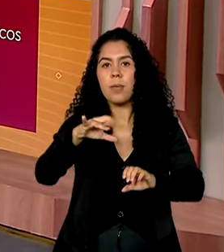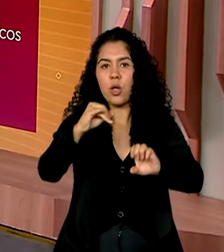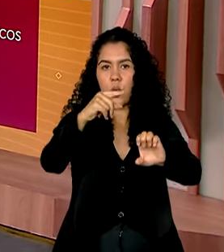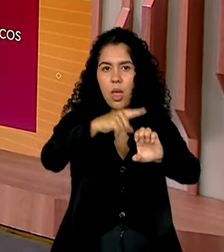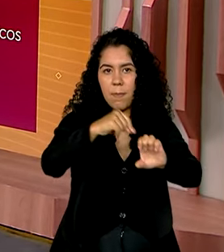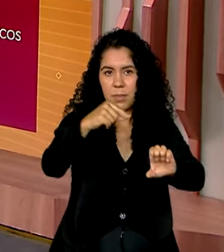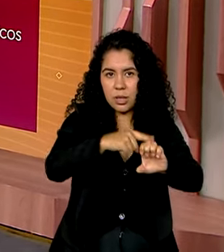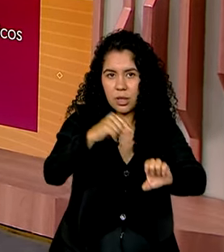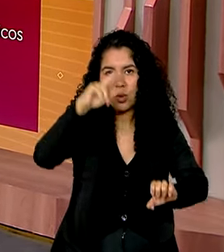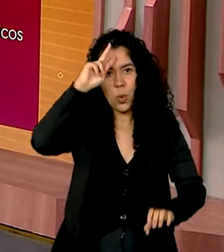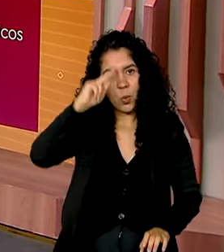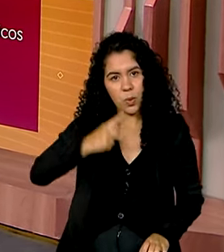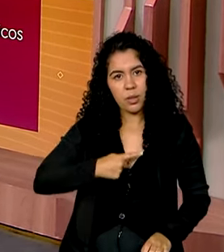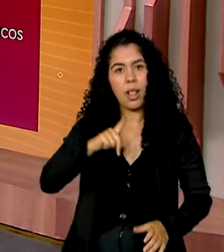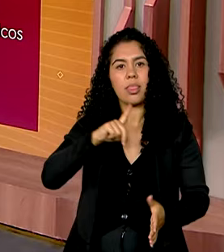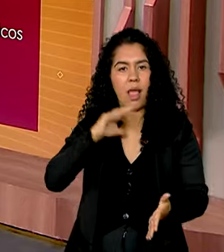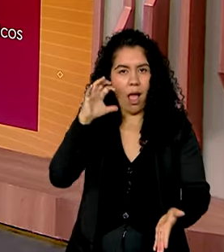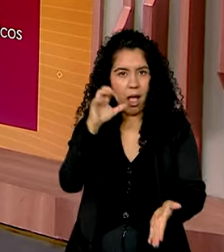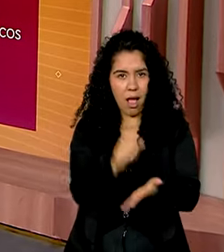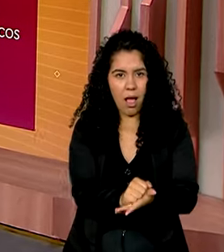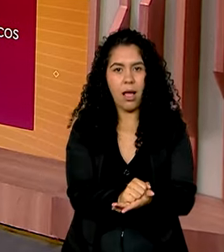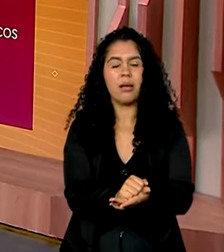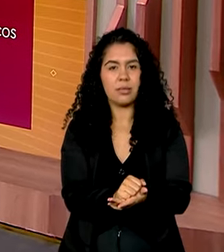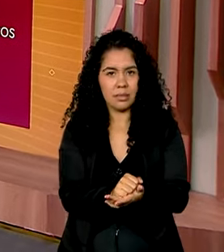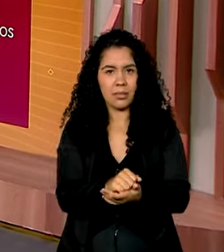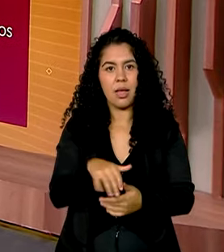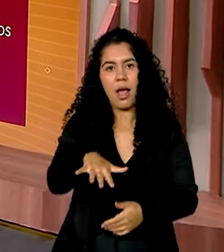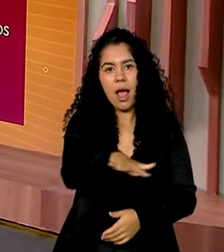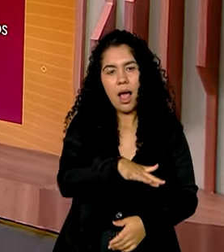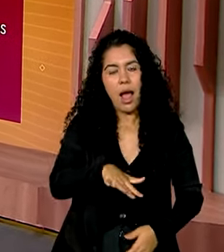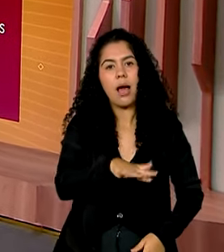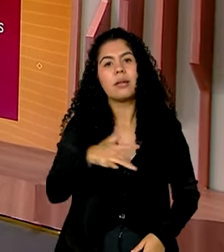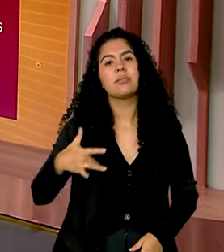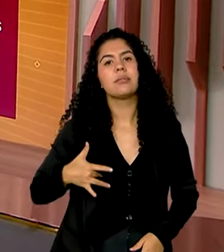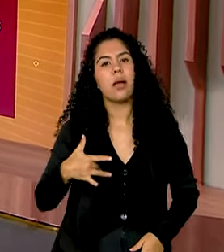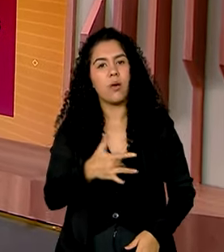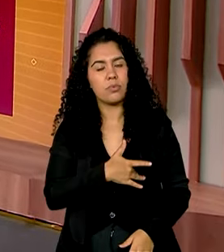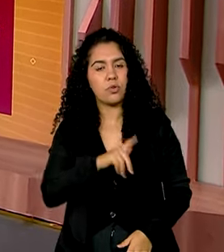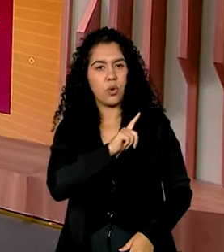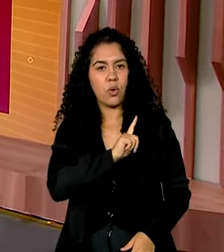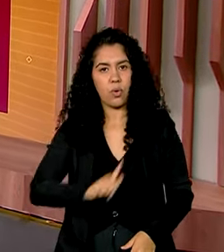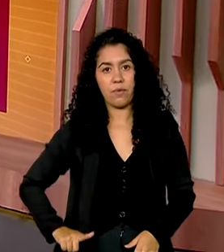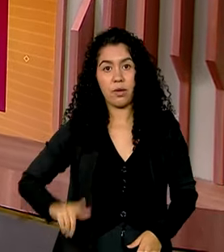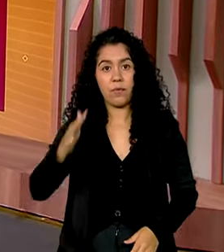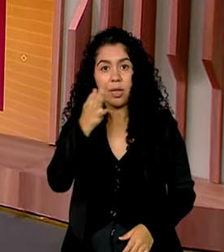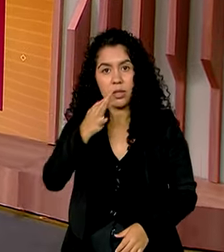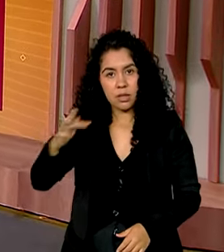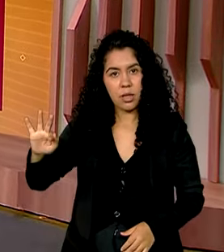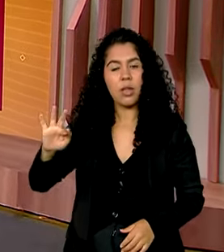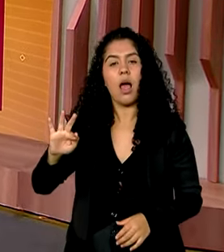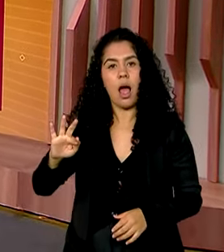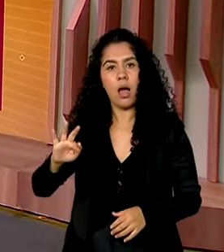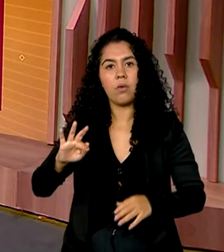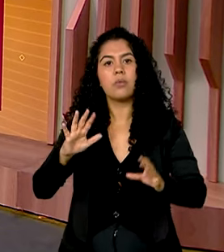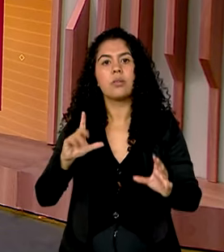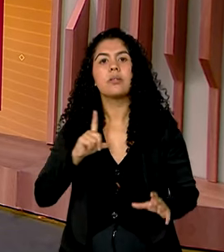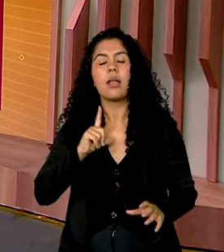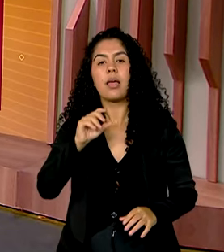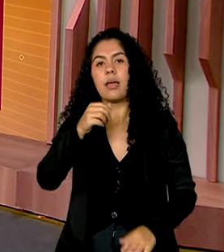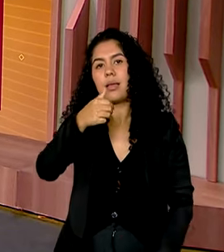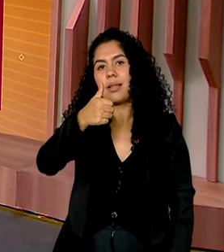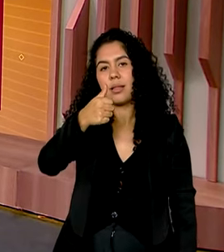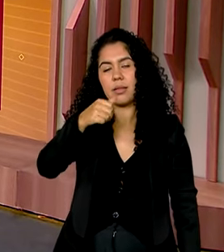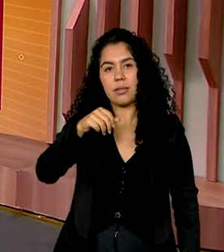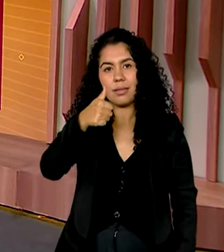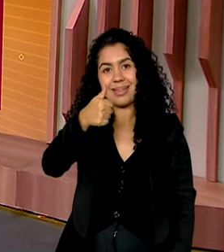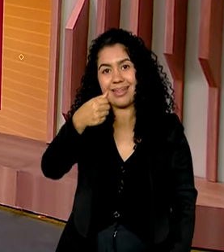microempreendedores individuais cadastrados na cidade. Na área de saúde, o governo federal mantém na cidade 13 unidades